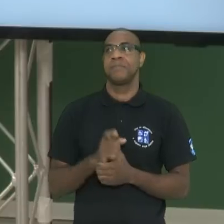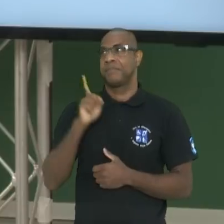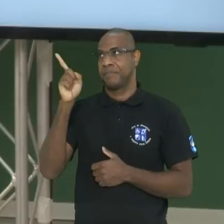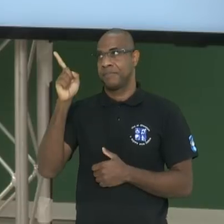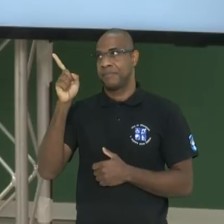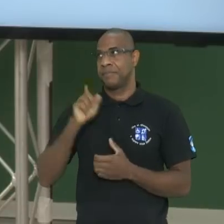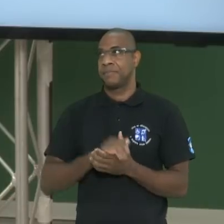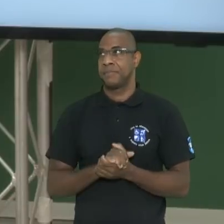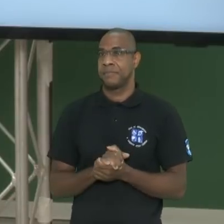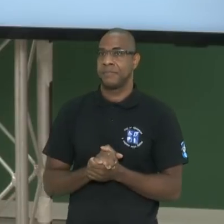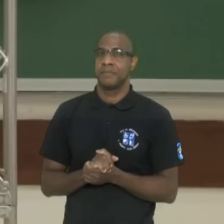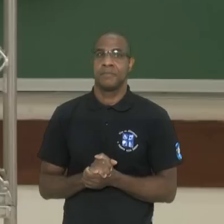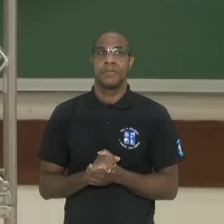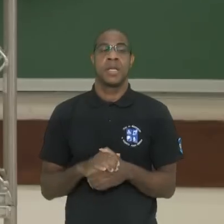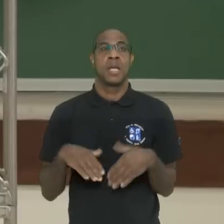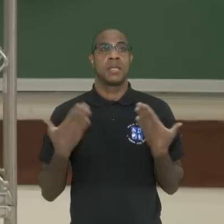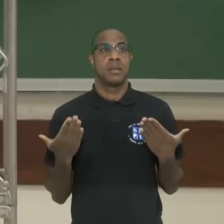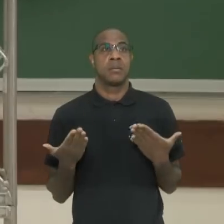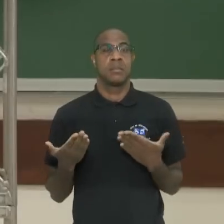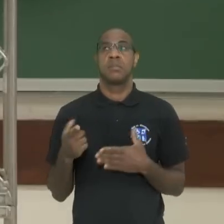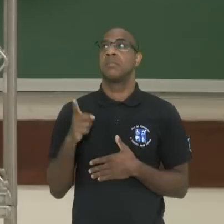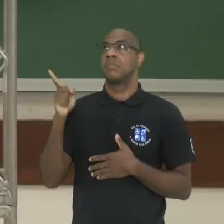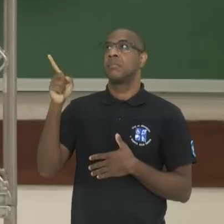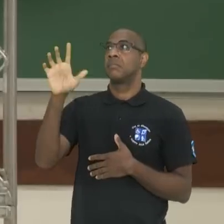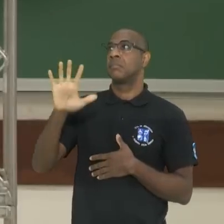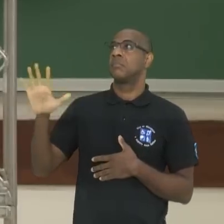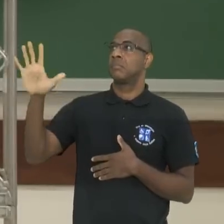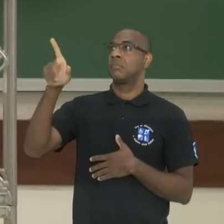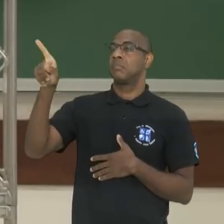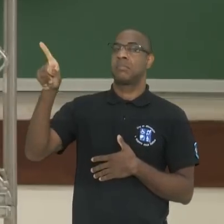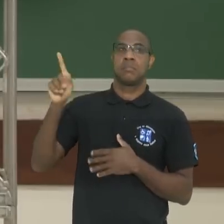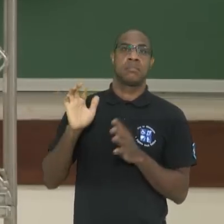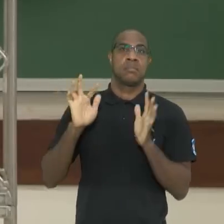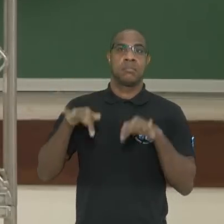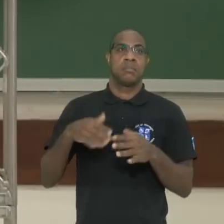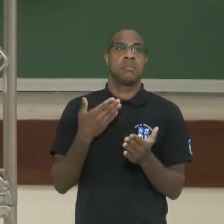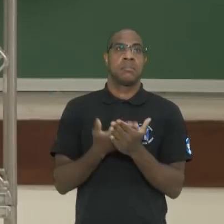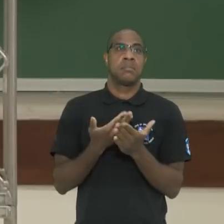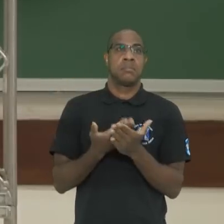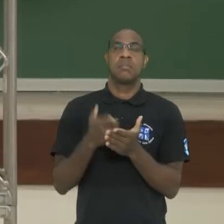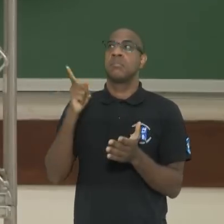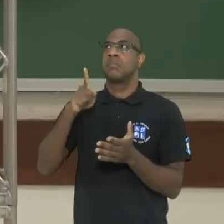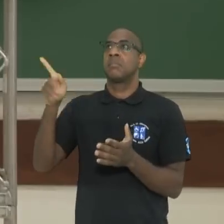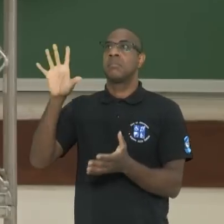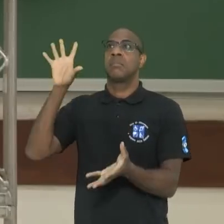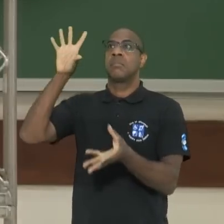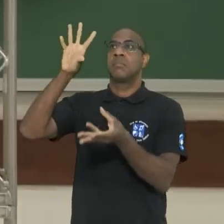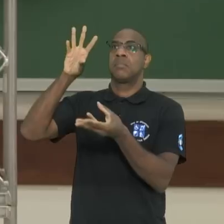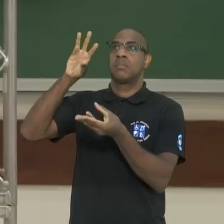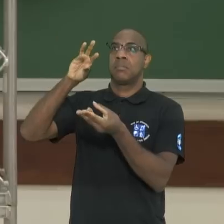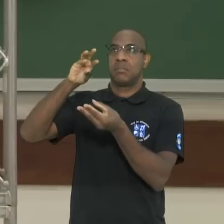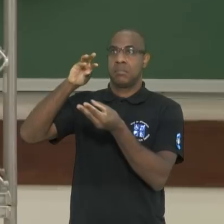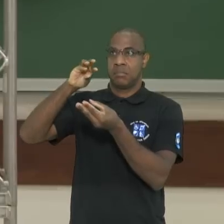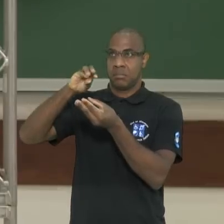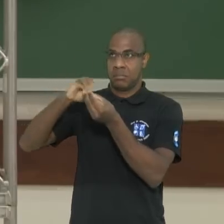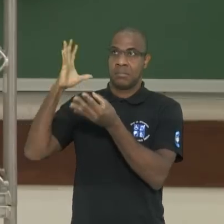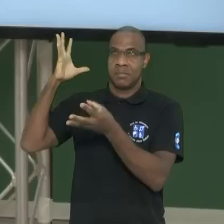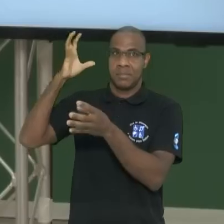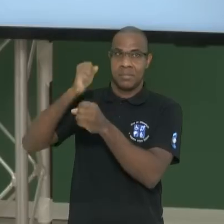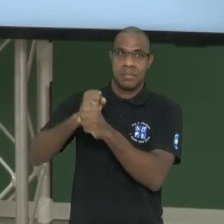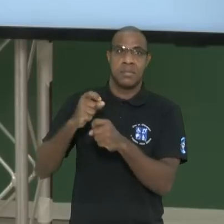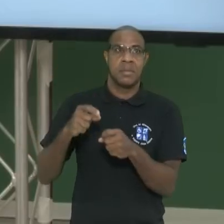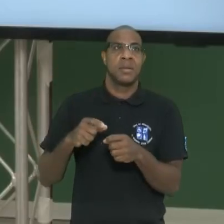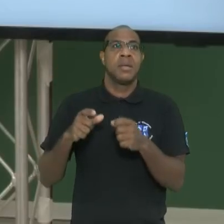oxigênio. Com isso, nós finalizamos a nossa aula de hoje com aquele nosso resumo clássico, onde nós vimos o reino